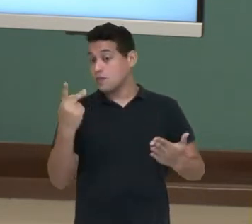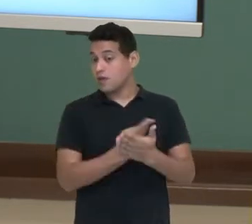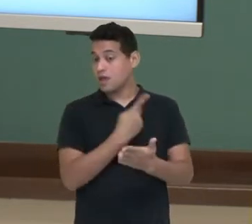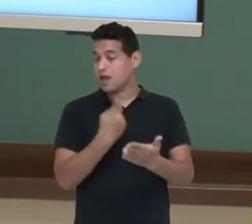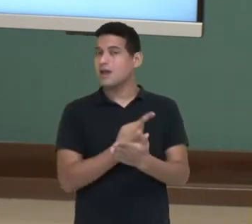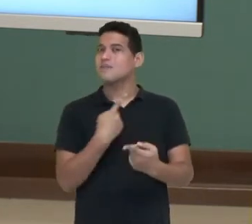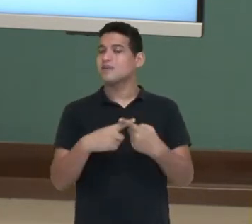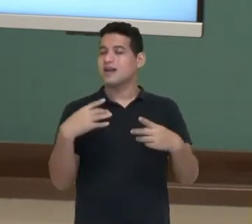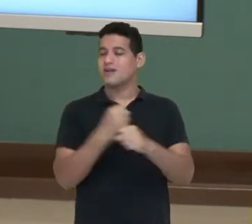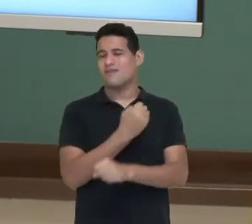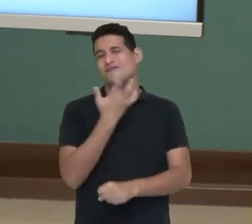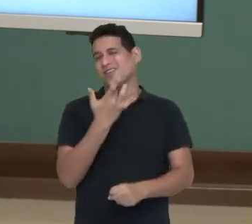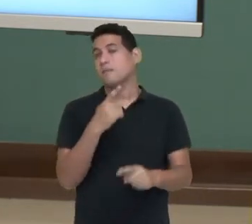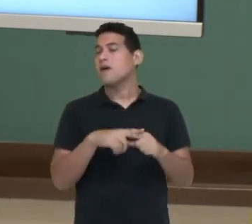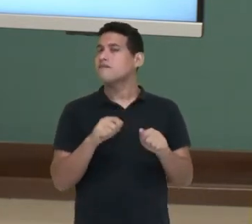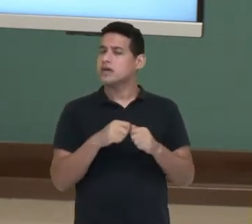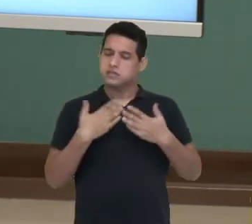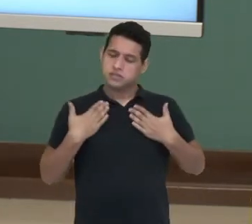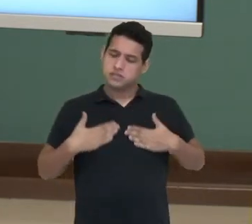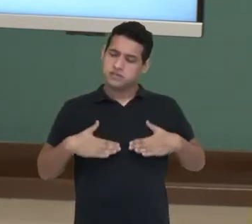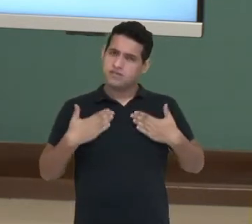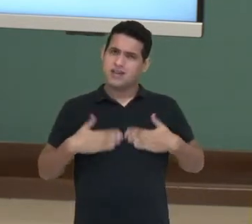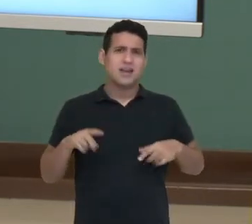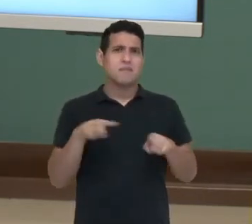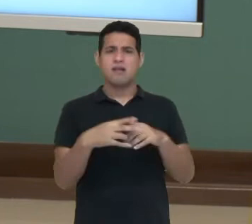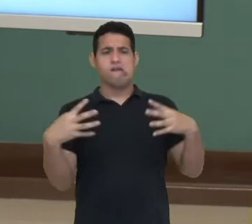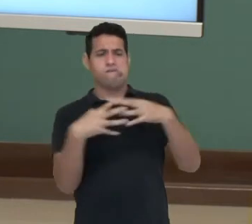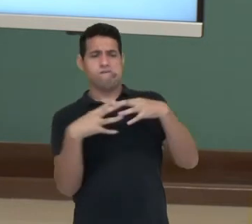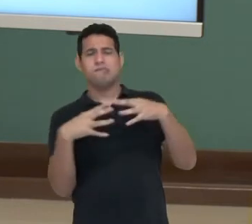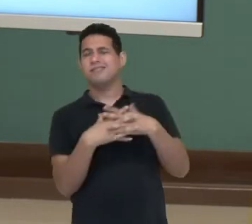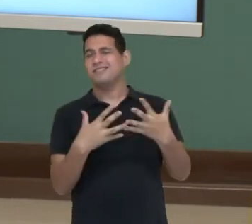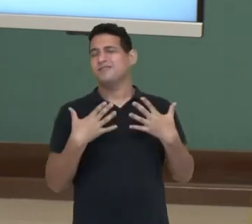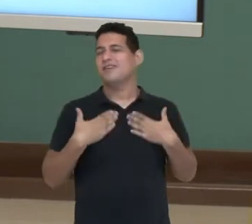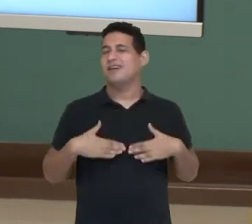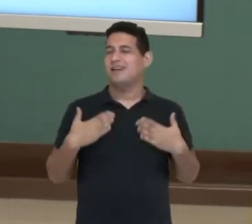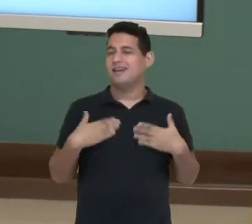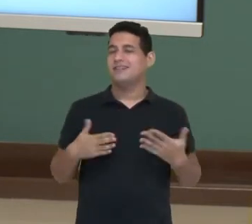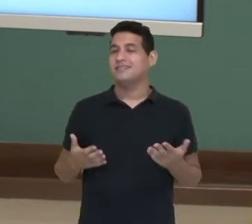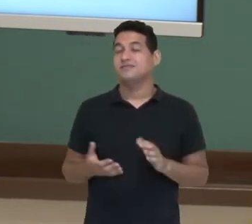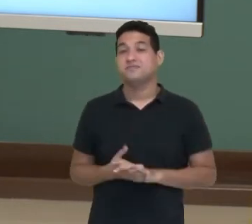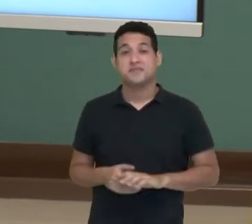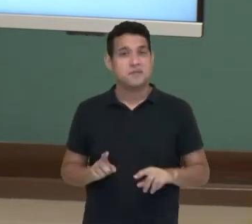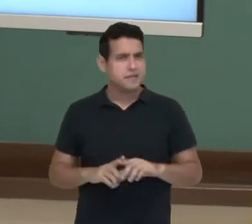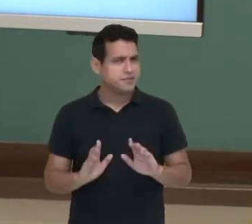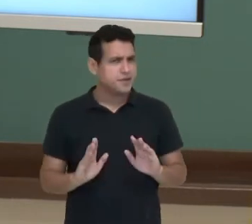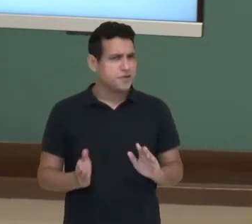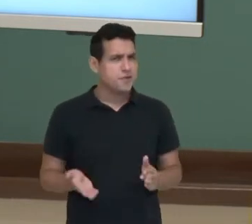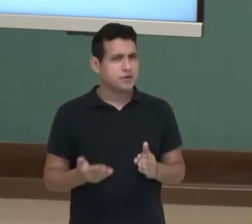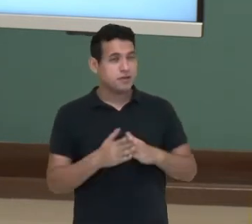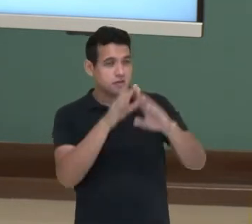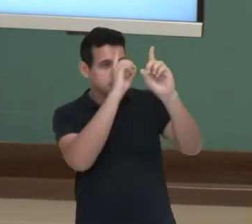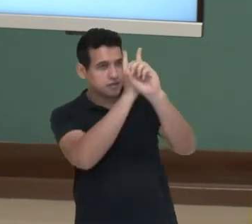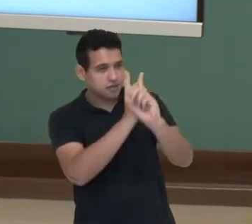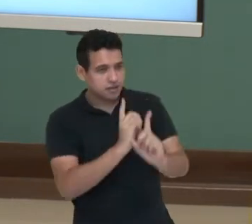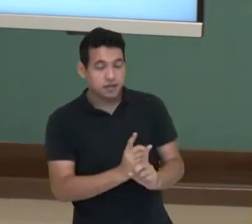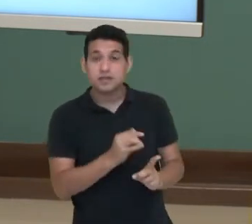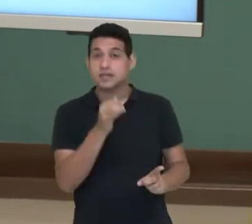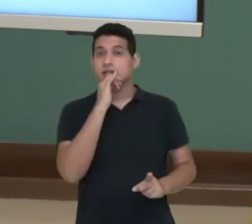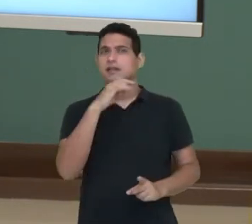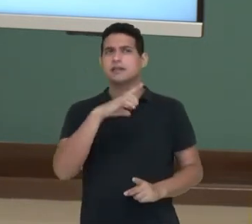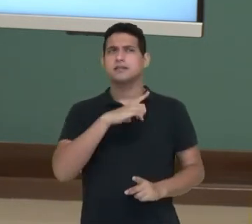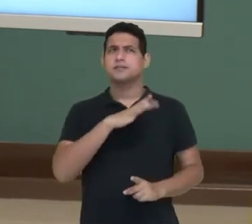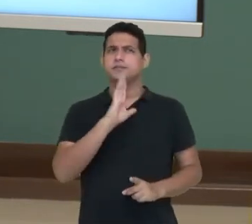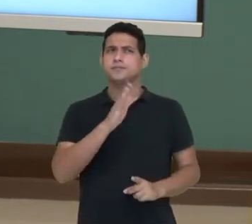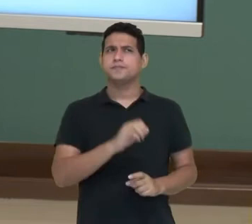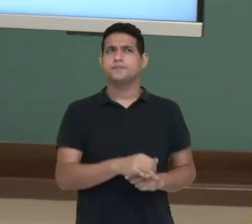fáceis, tá bom? Mas faz devagar para não se embolar aí, tá bom? Então agora eu localizo os pontos. Se eu tenho os